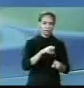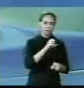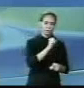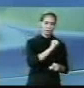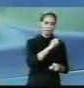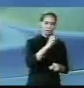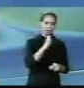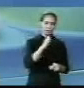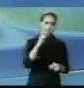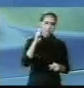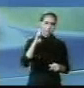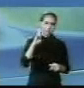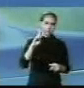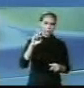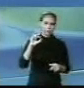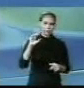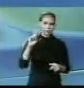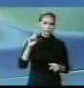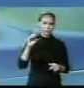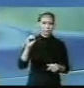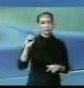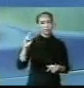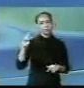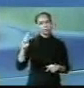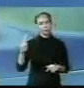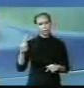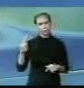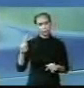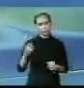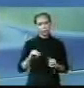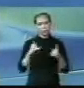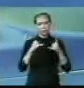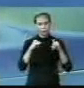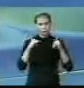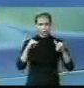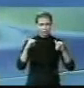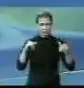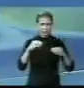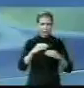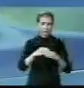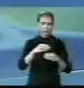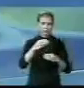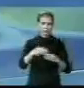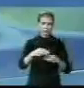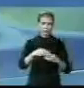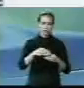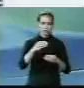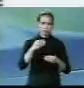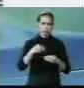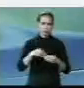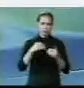rede interna com computadores que estão na rede da internet, ok?